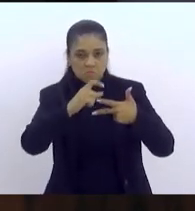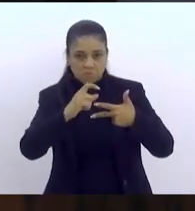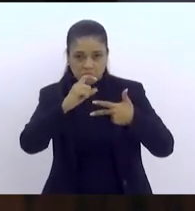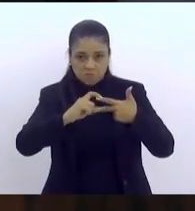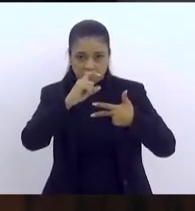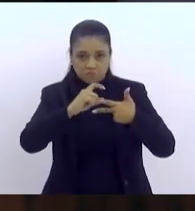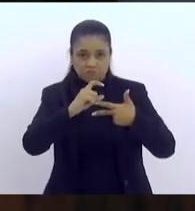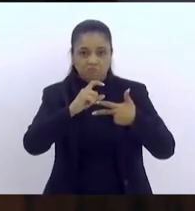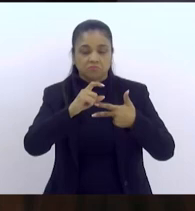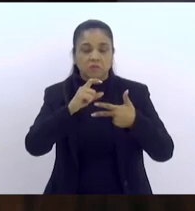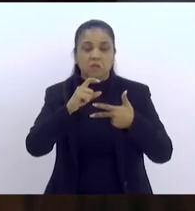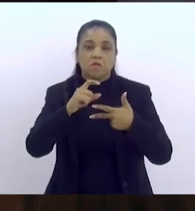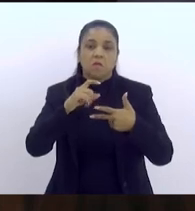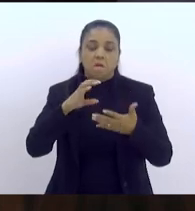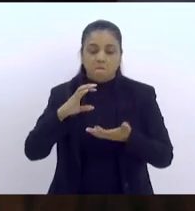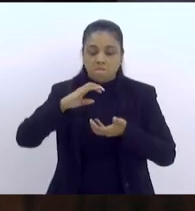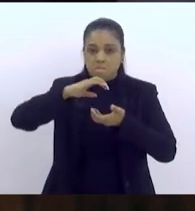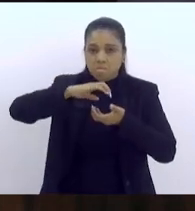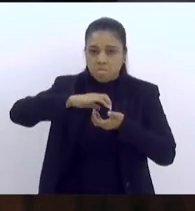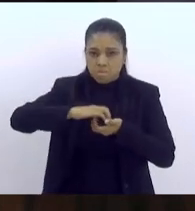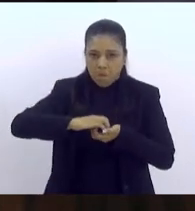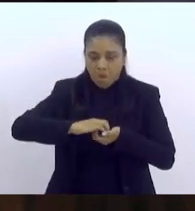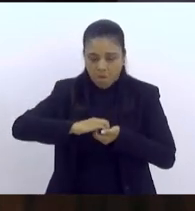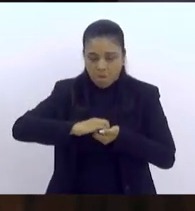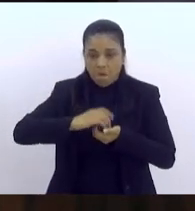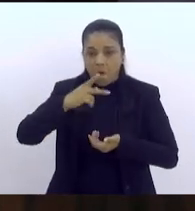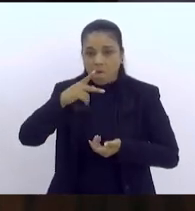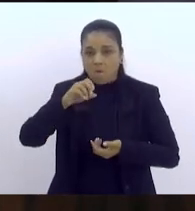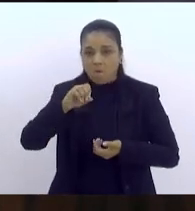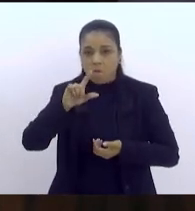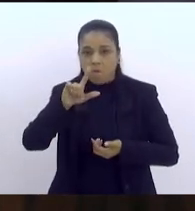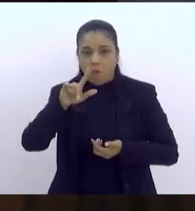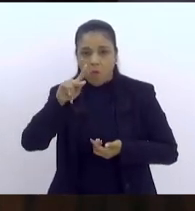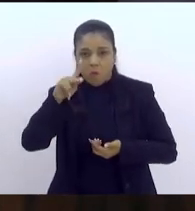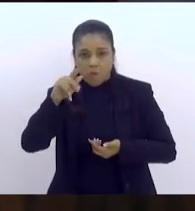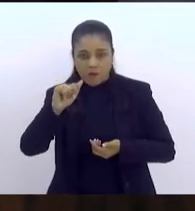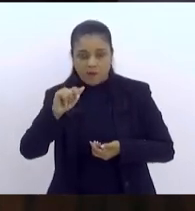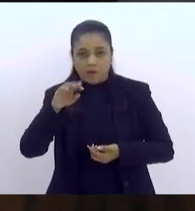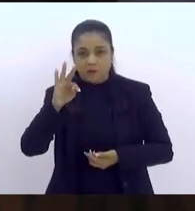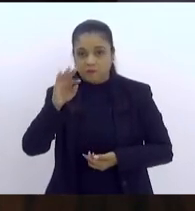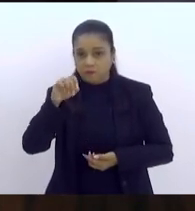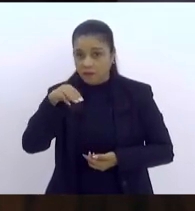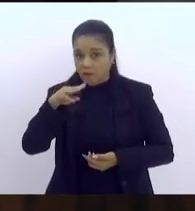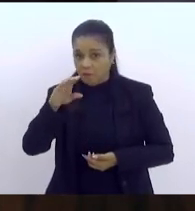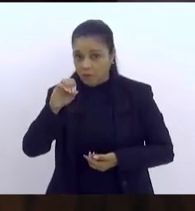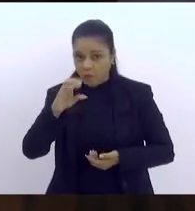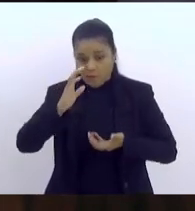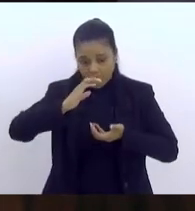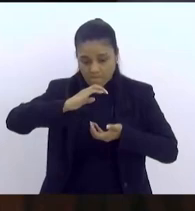unidade de poupa-tempo no município de Miracema, Rio de Janeiro.